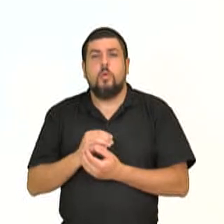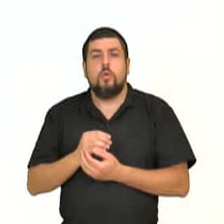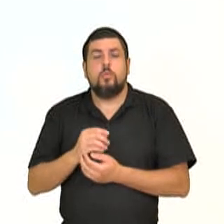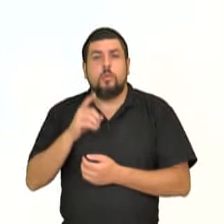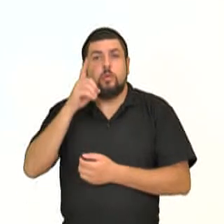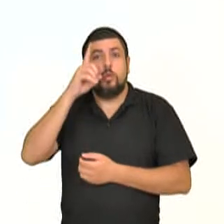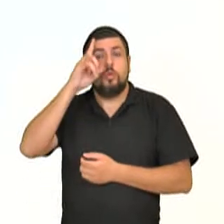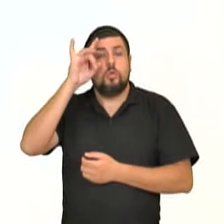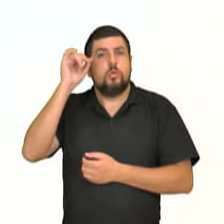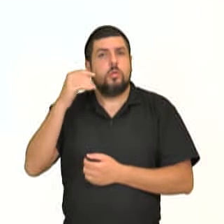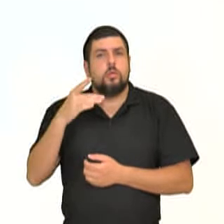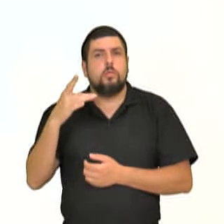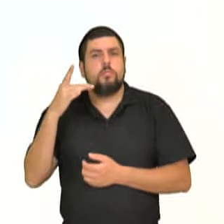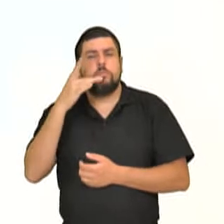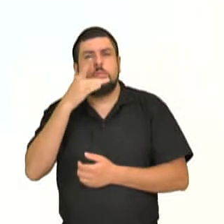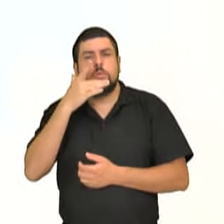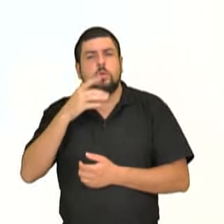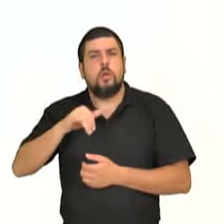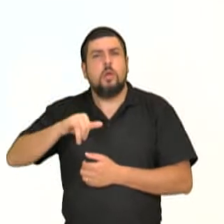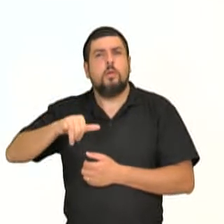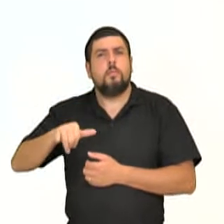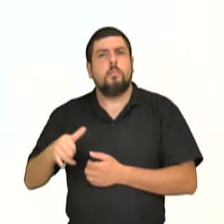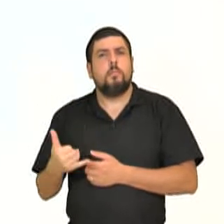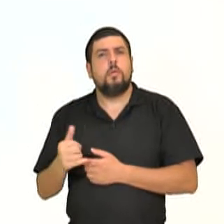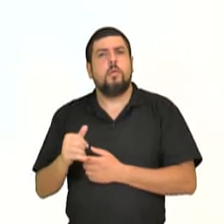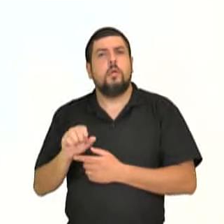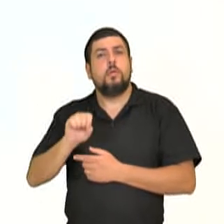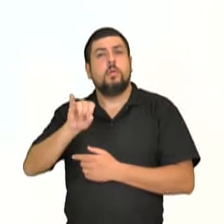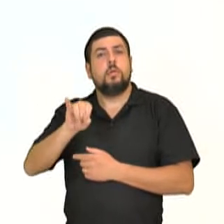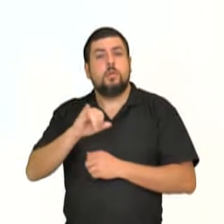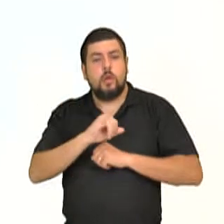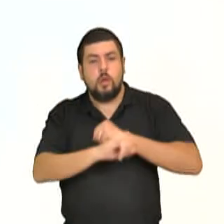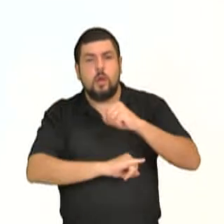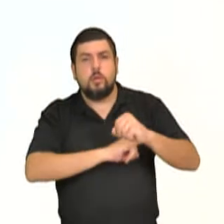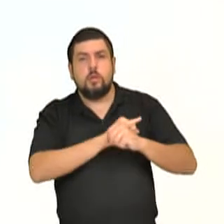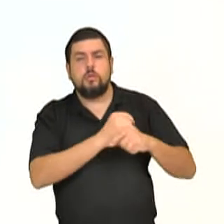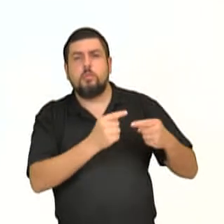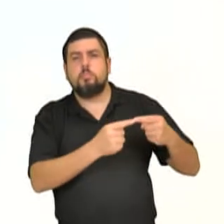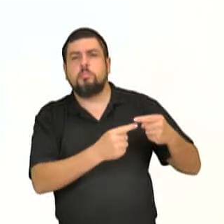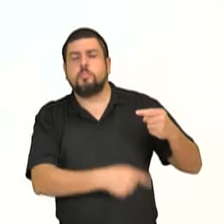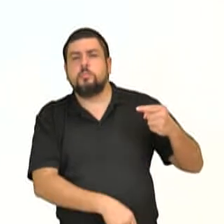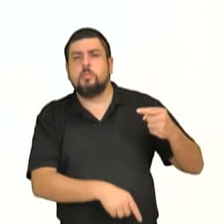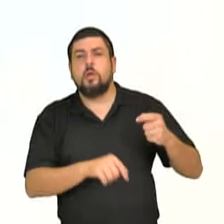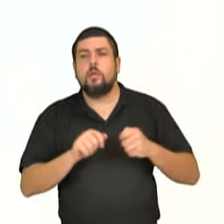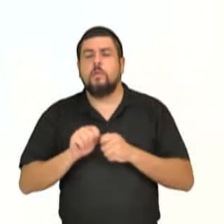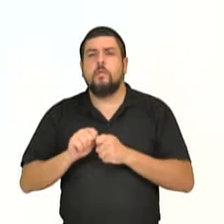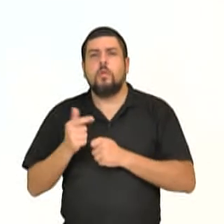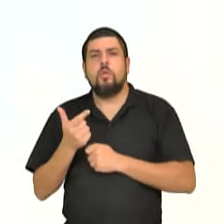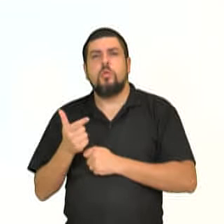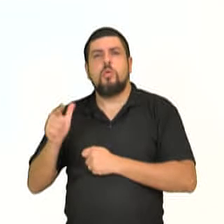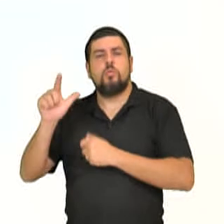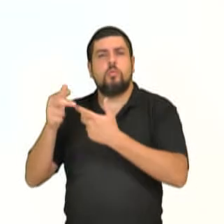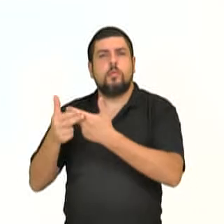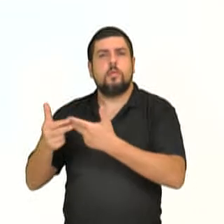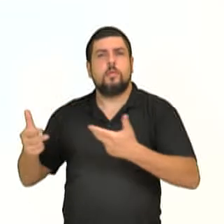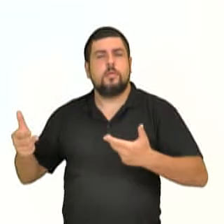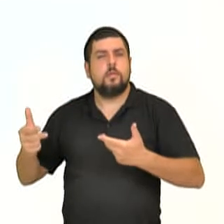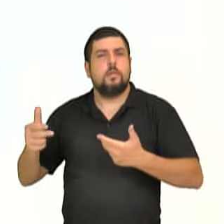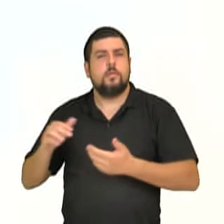provedor de internet, né, te deixa na mão. Quando você fica sem internet, aí você vai fazer outras coisas que